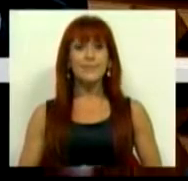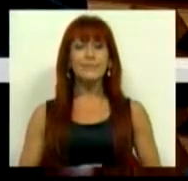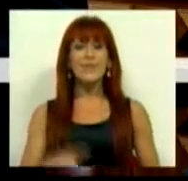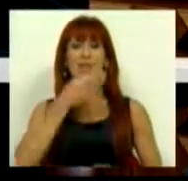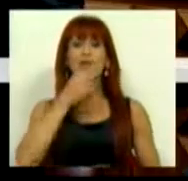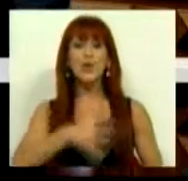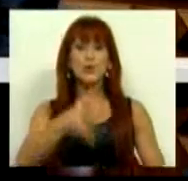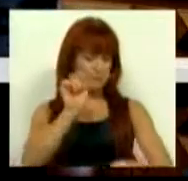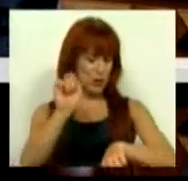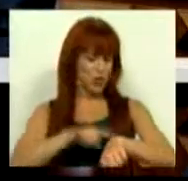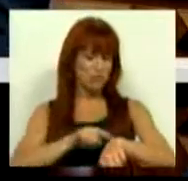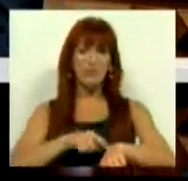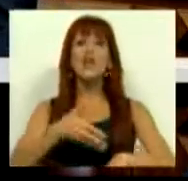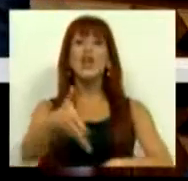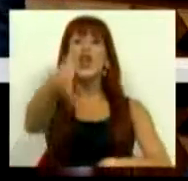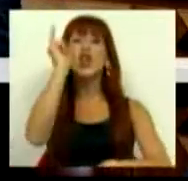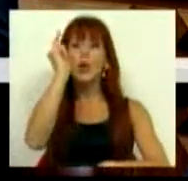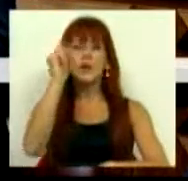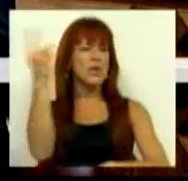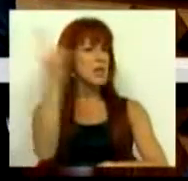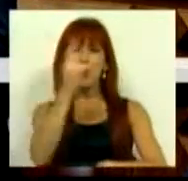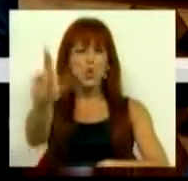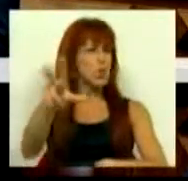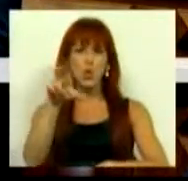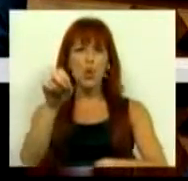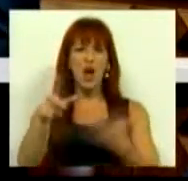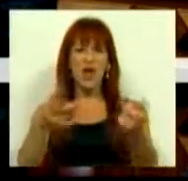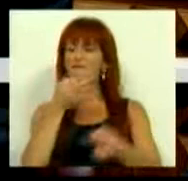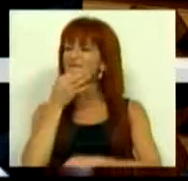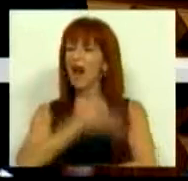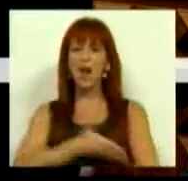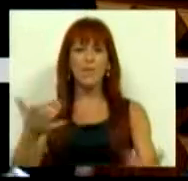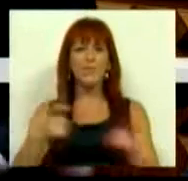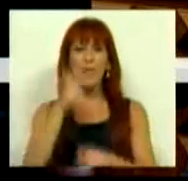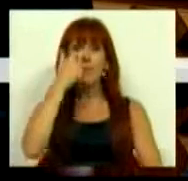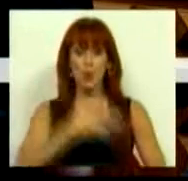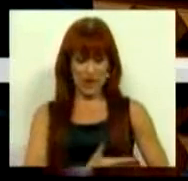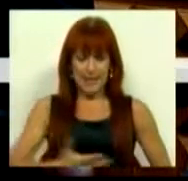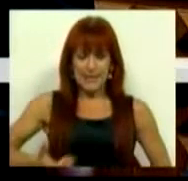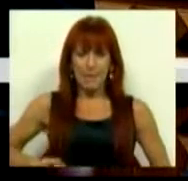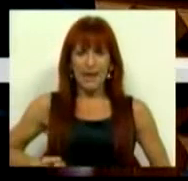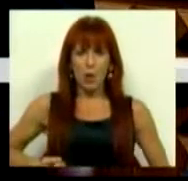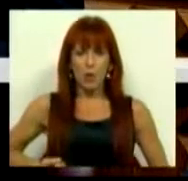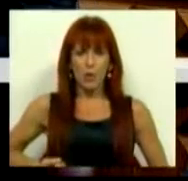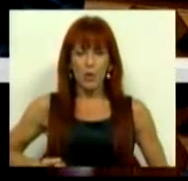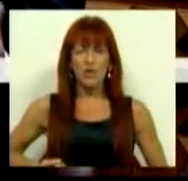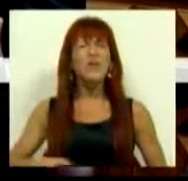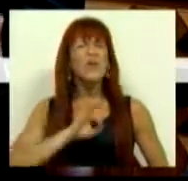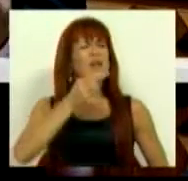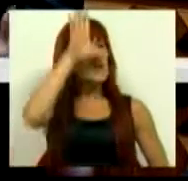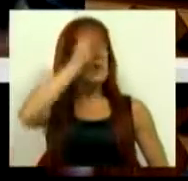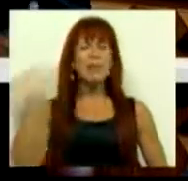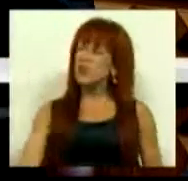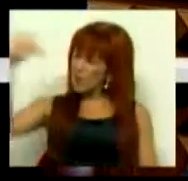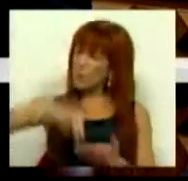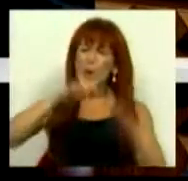Falou 12 minutos e nem uma única vez falou em desemprego. Senhor Primeiro-Ministro,